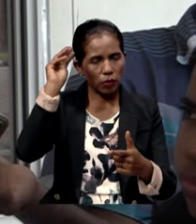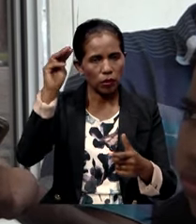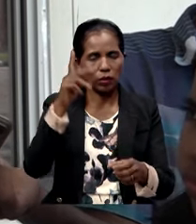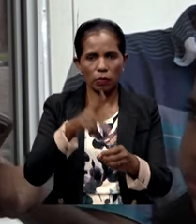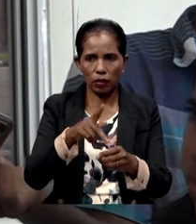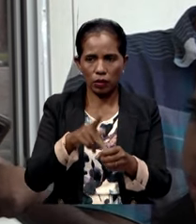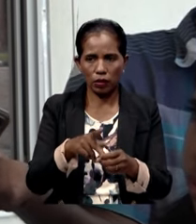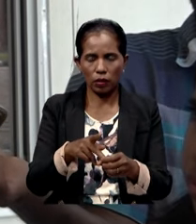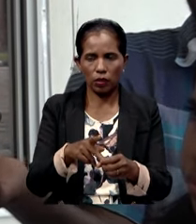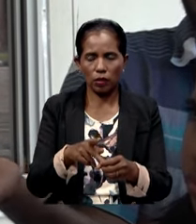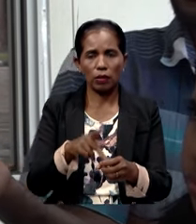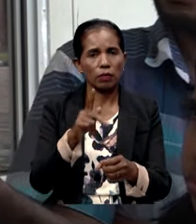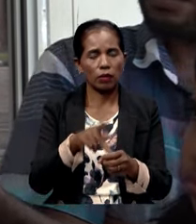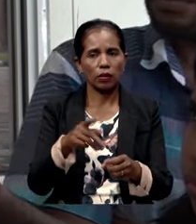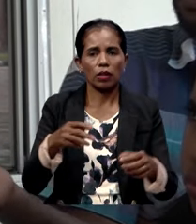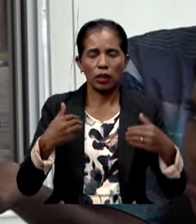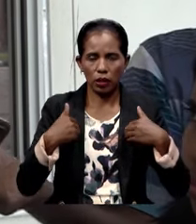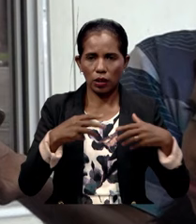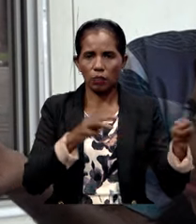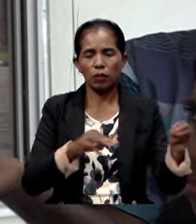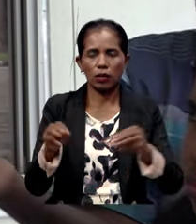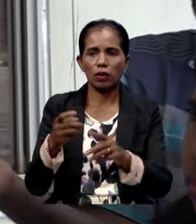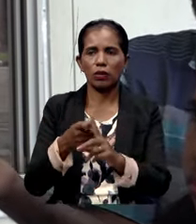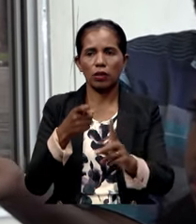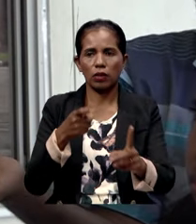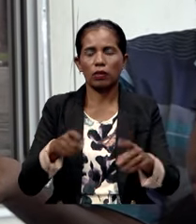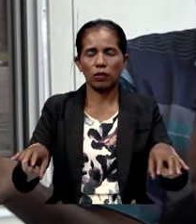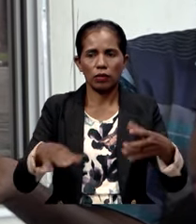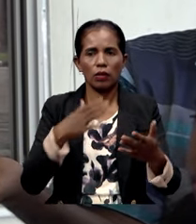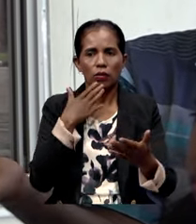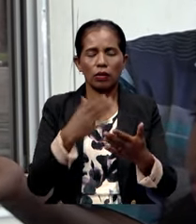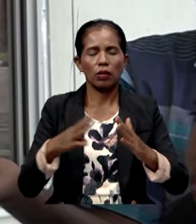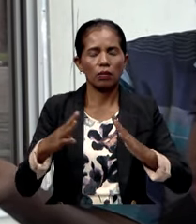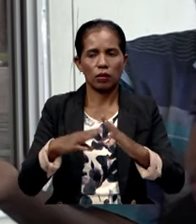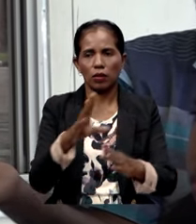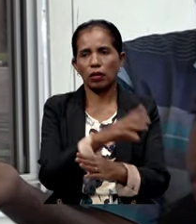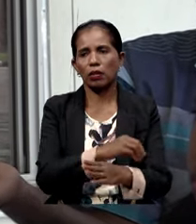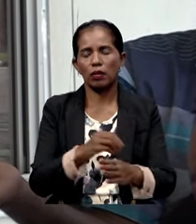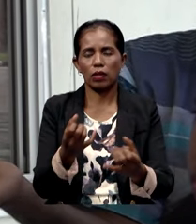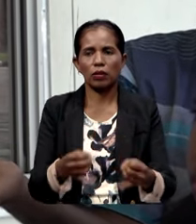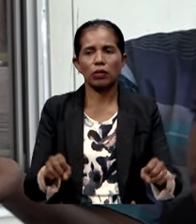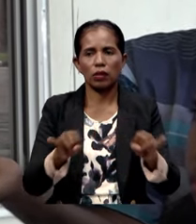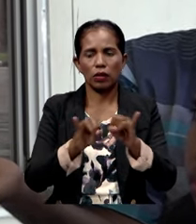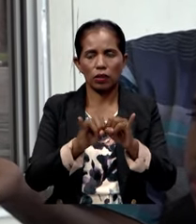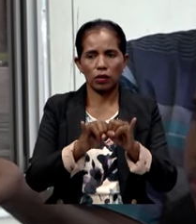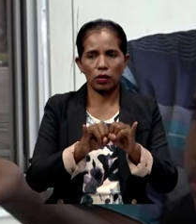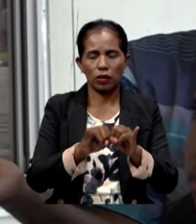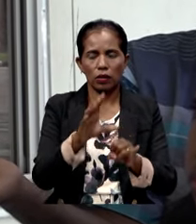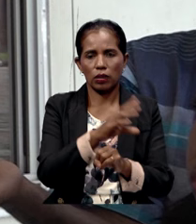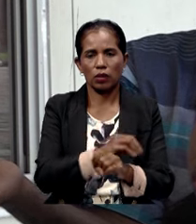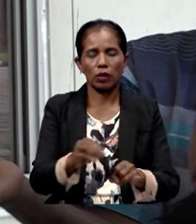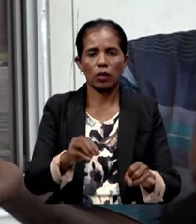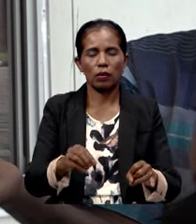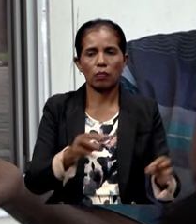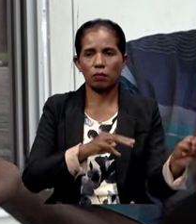União, Petróleo e Minerais, ia mudança husi bens de serviço ba capital menor, no mos ia Instituto Zeo Ciência, ia mudança